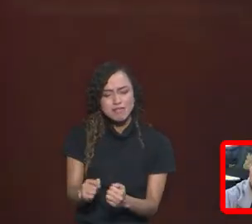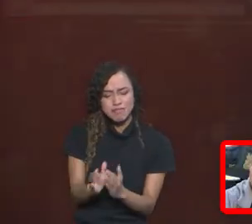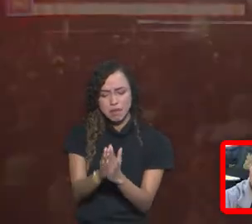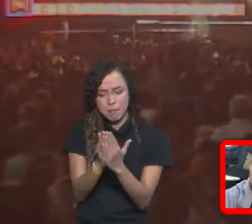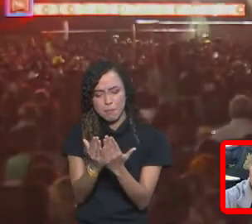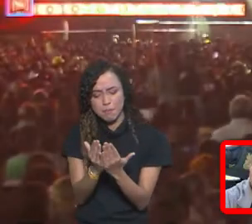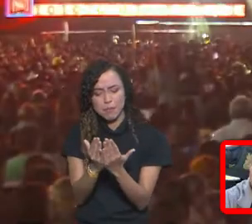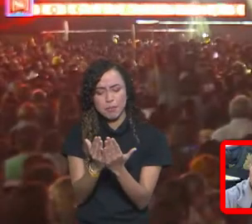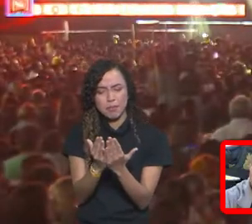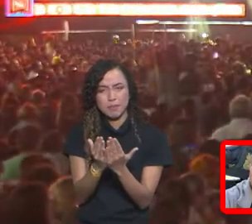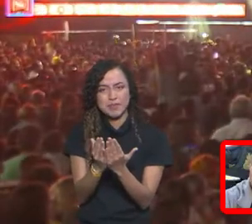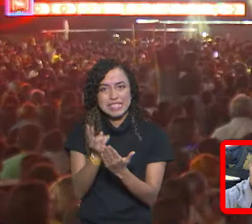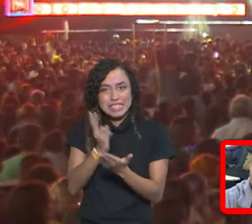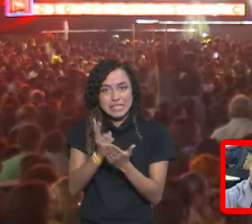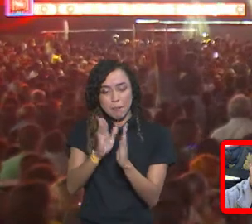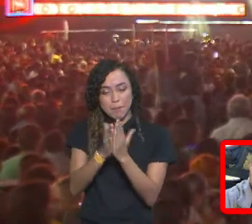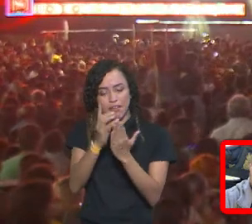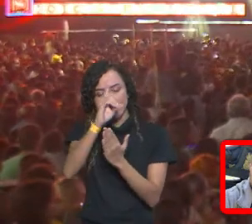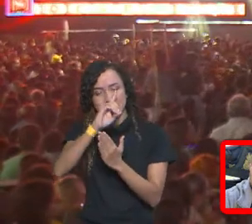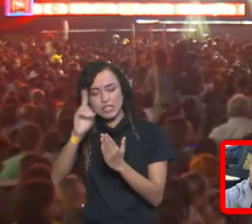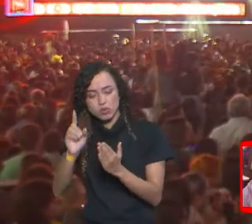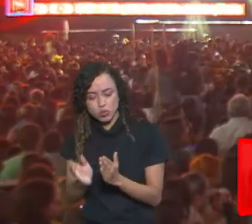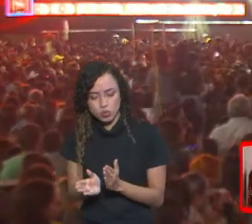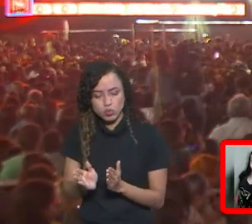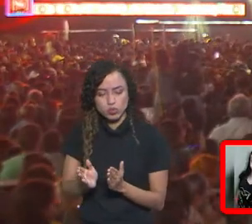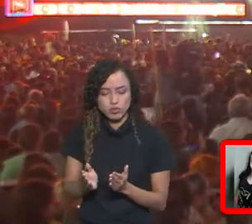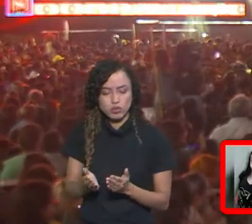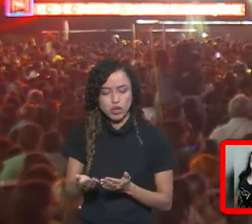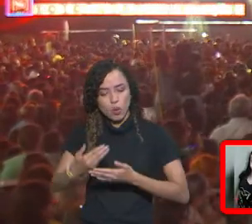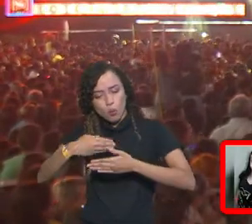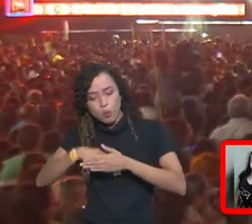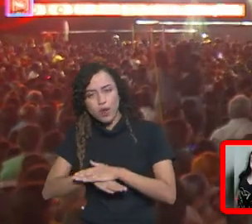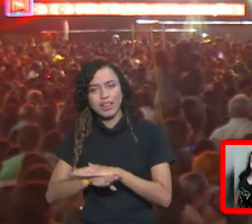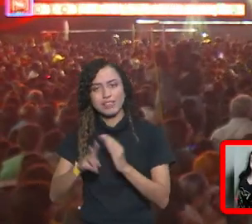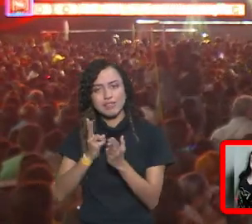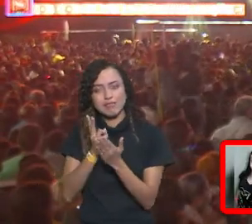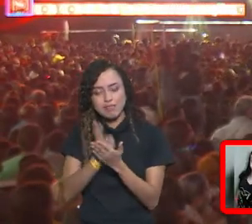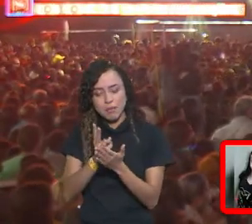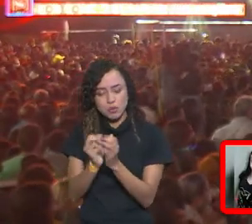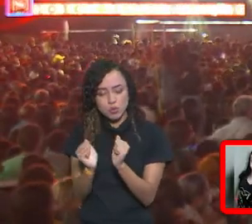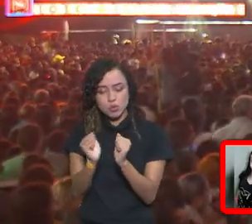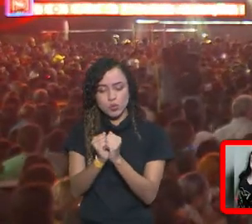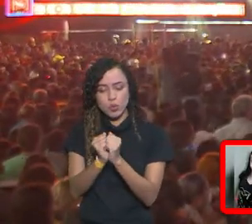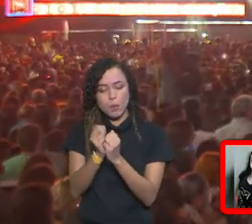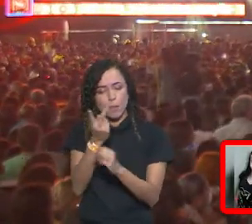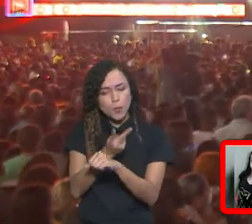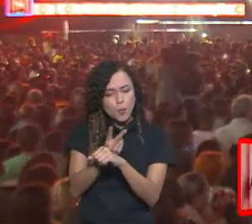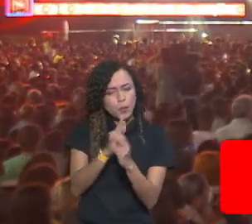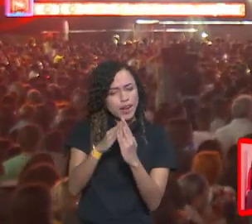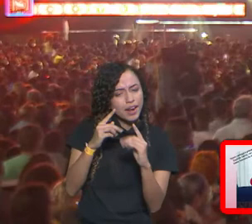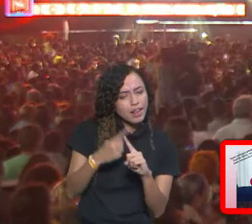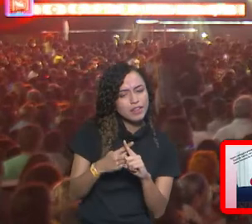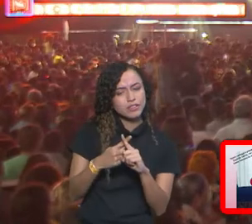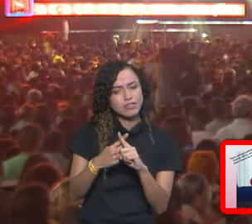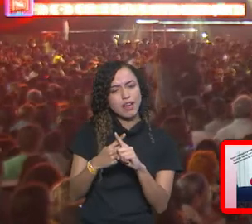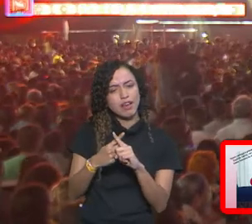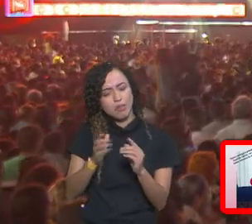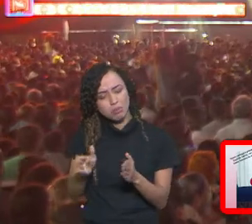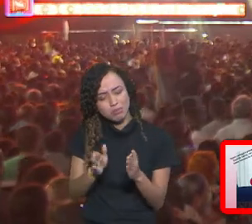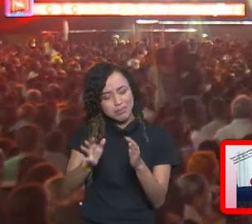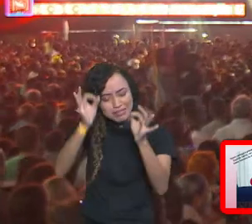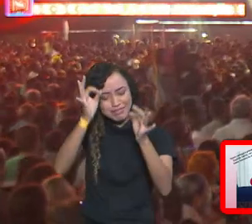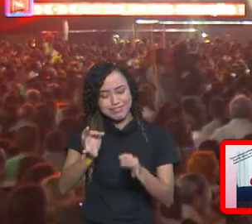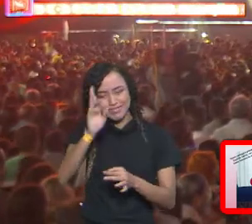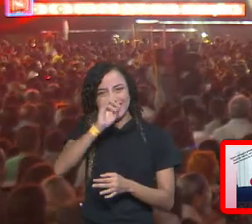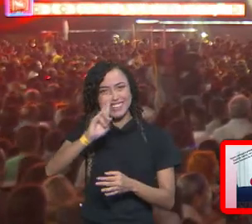e Leia a Bíblia procure uma igreja ande com Deus porque ele tem o melhor para você amém